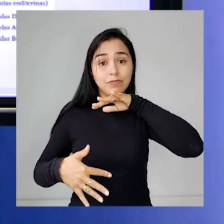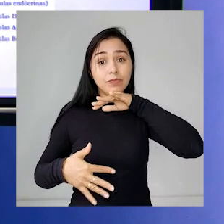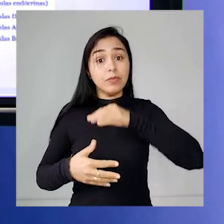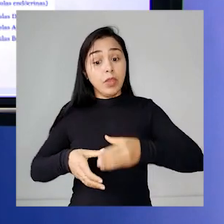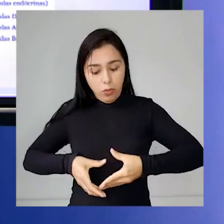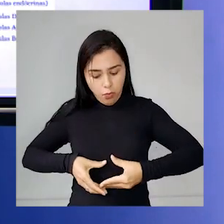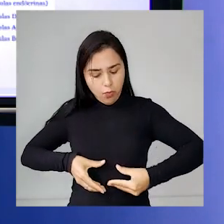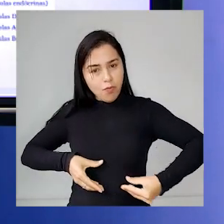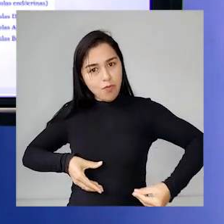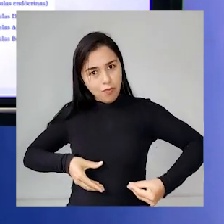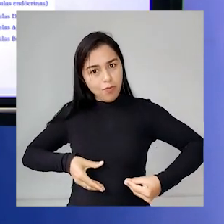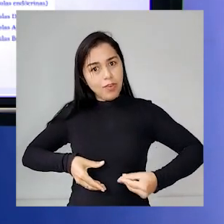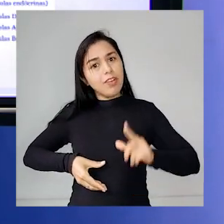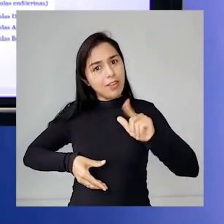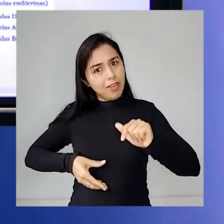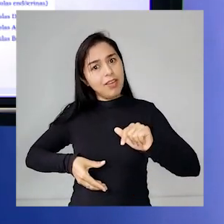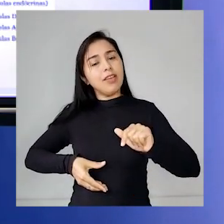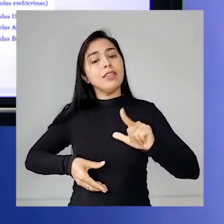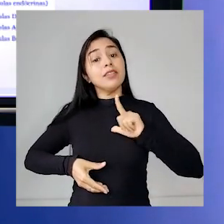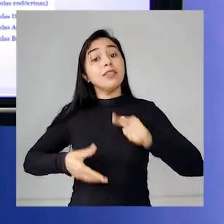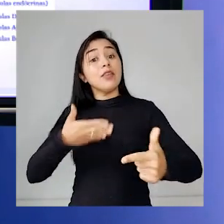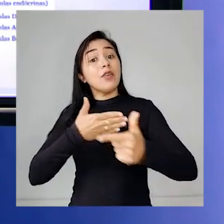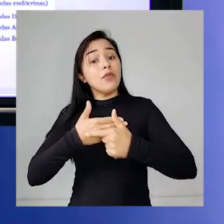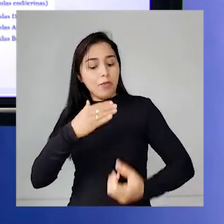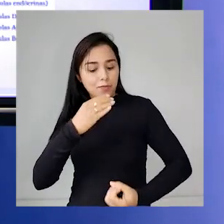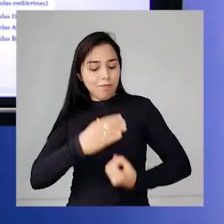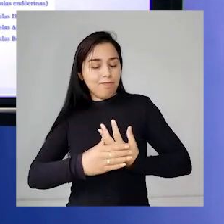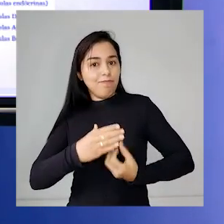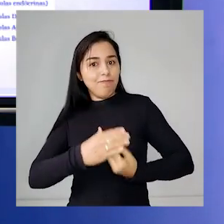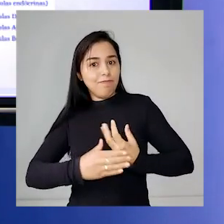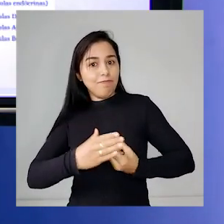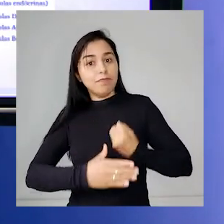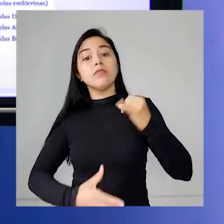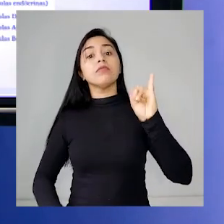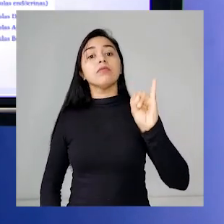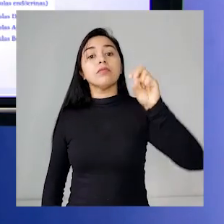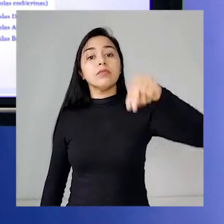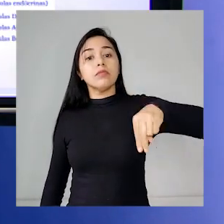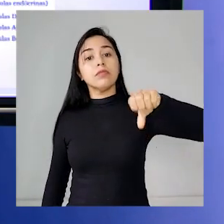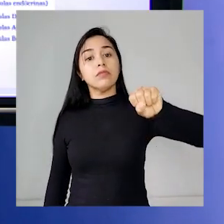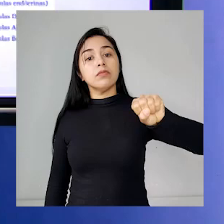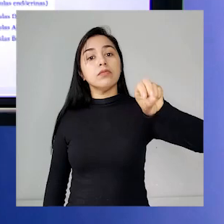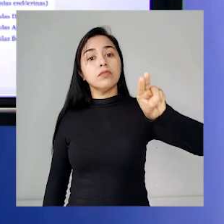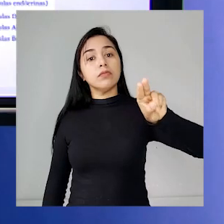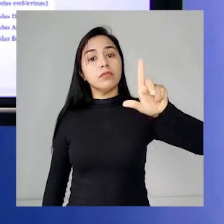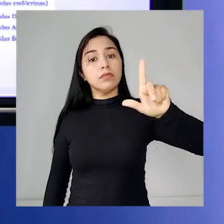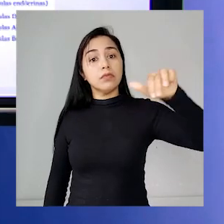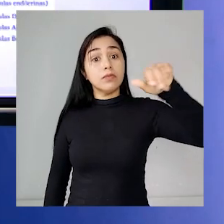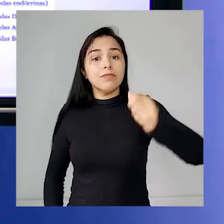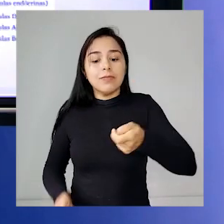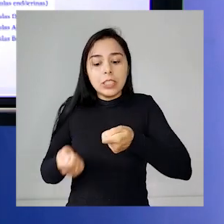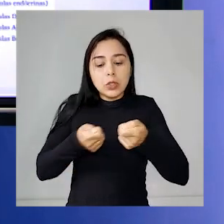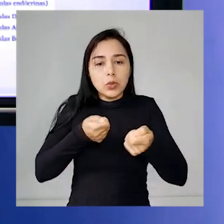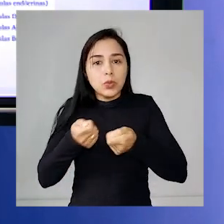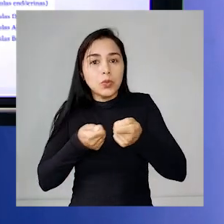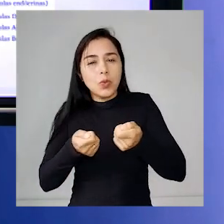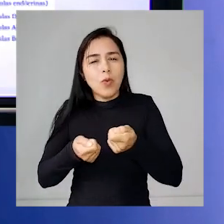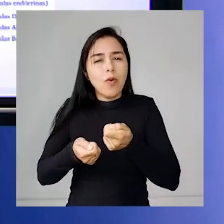o responsável por essa produção. A insulina controla a quantidade de açúcar no